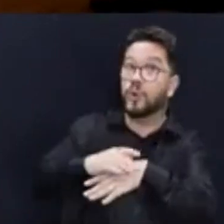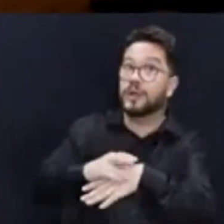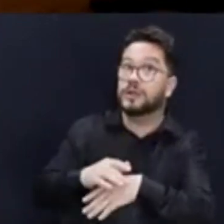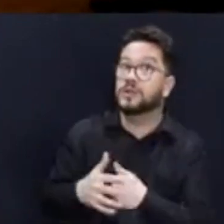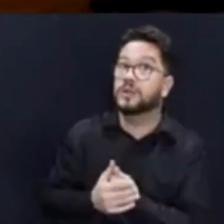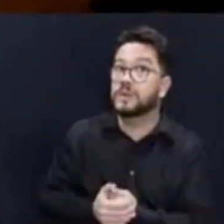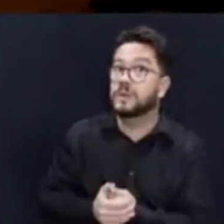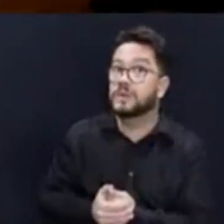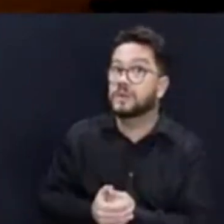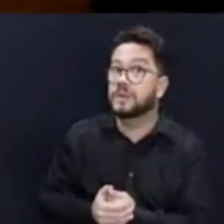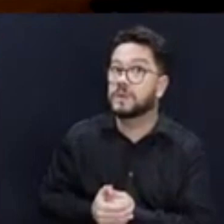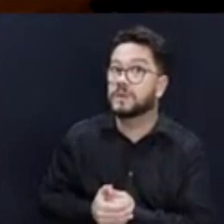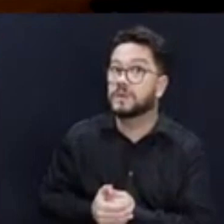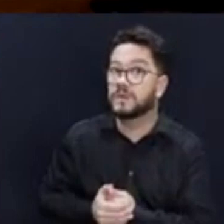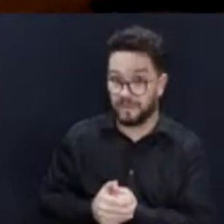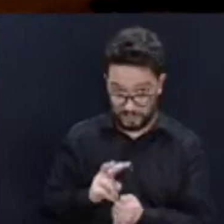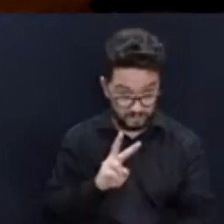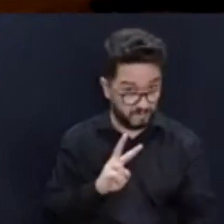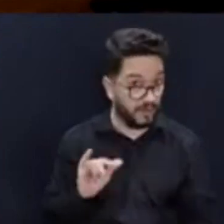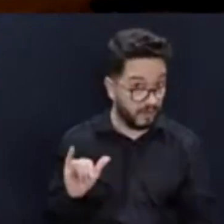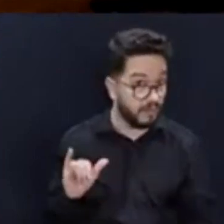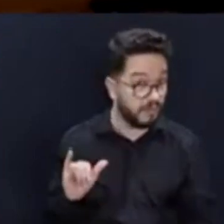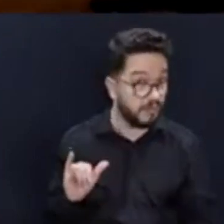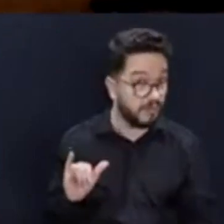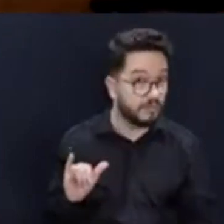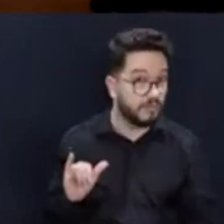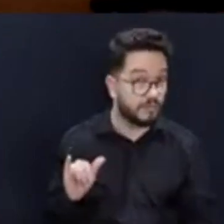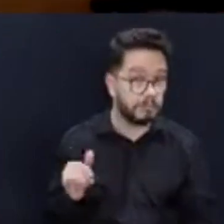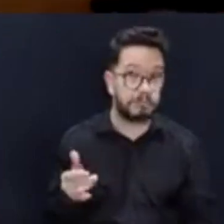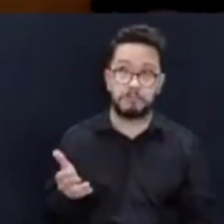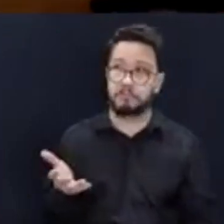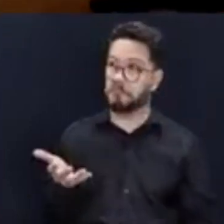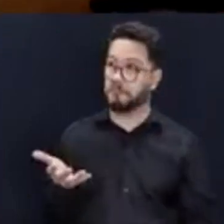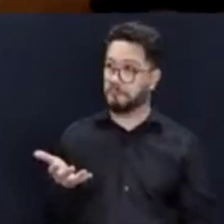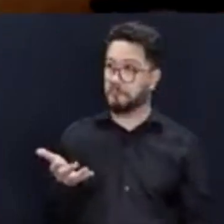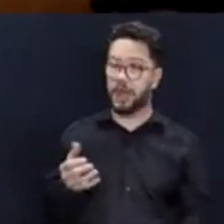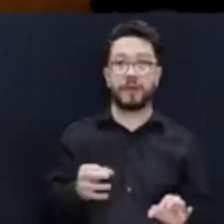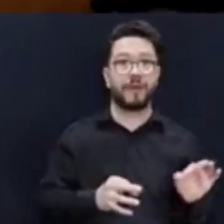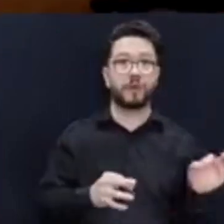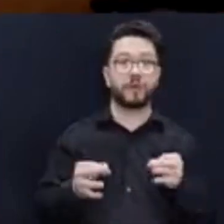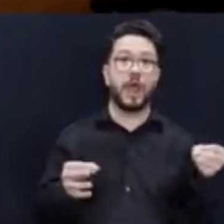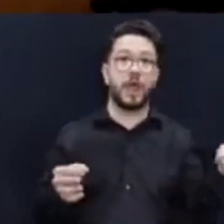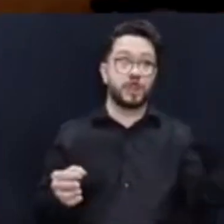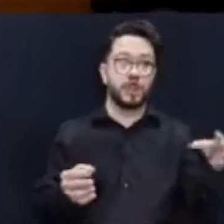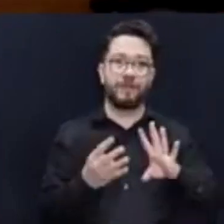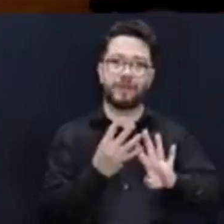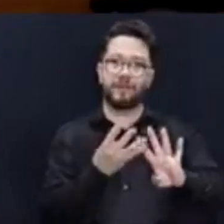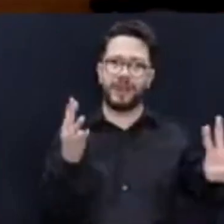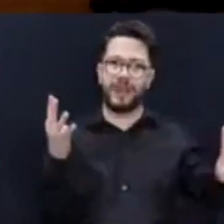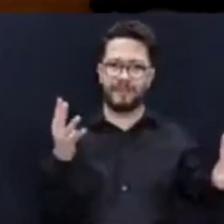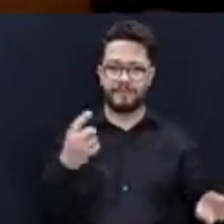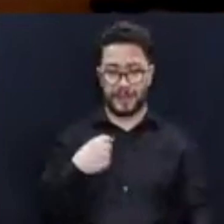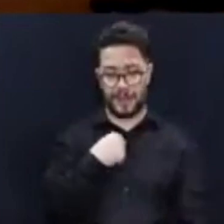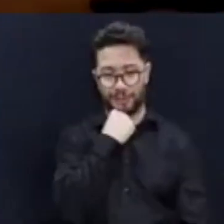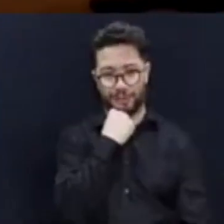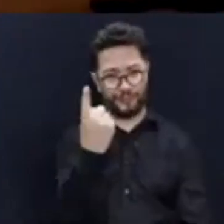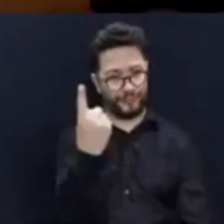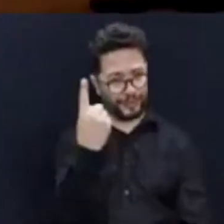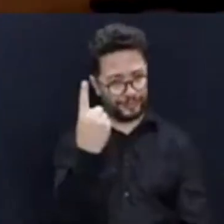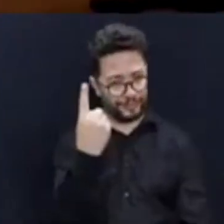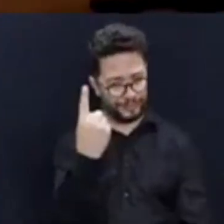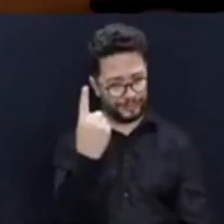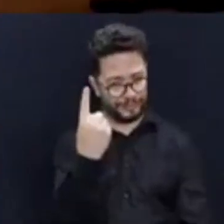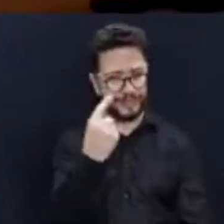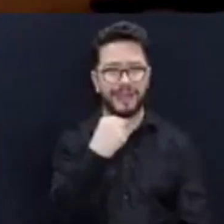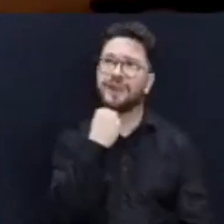será mudada a ordem de vacinação em Curitiba duvido seja não será